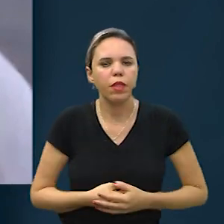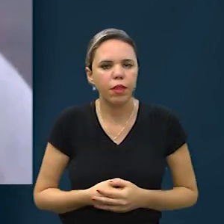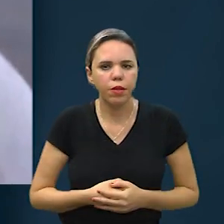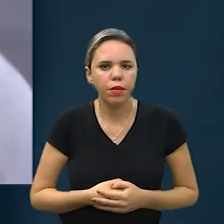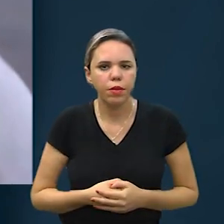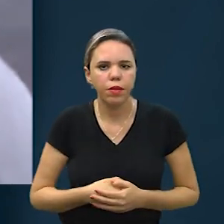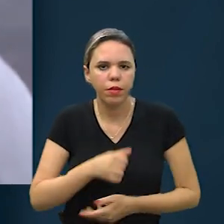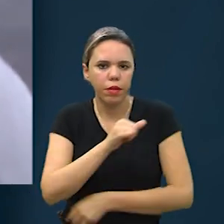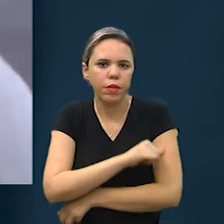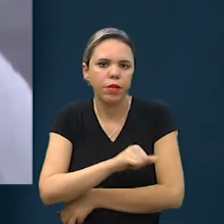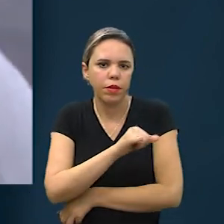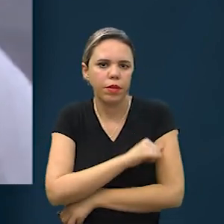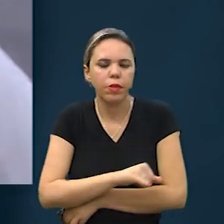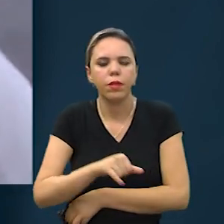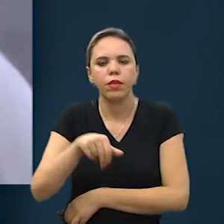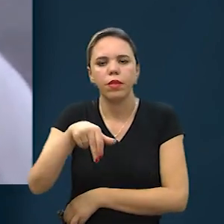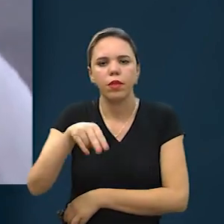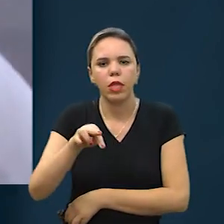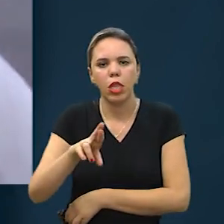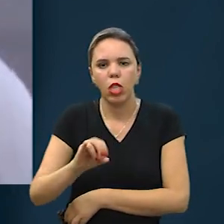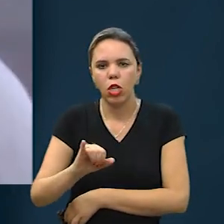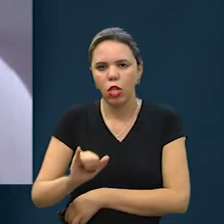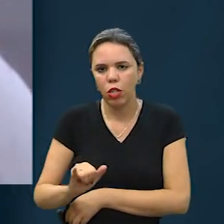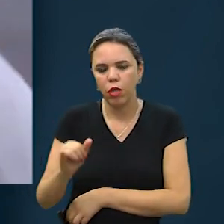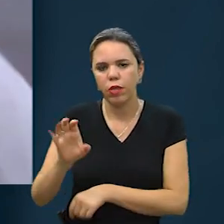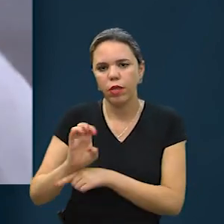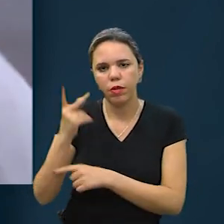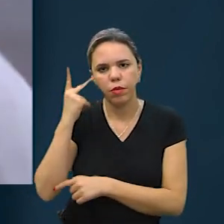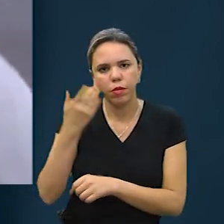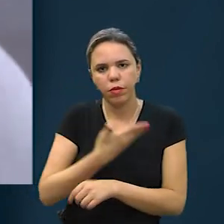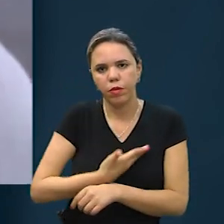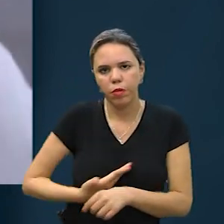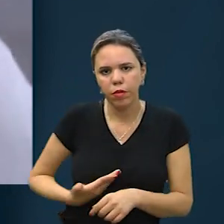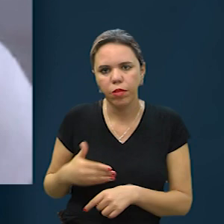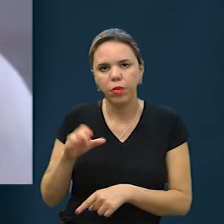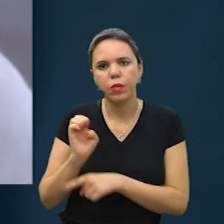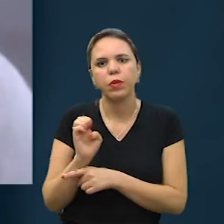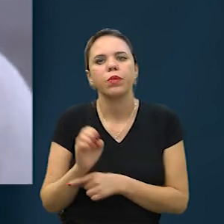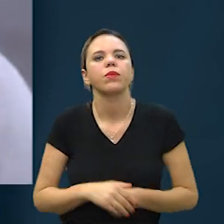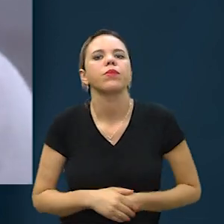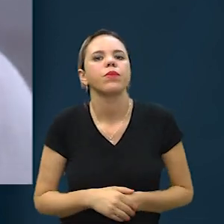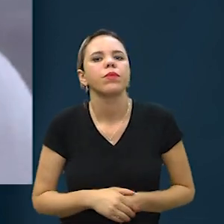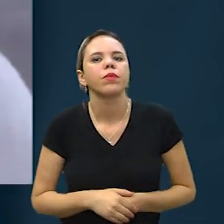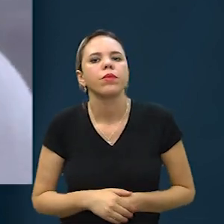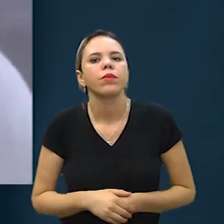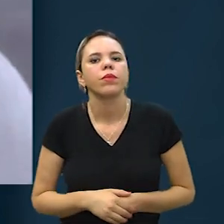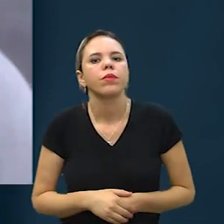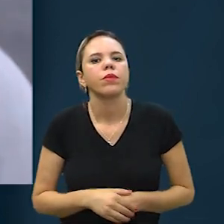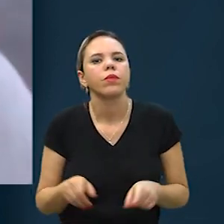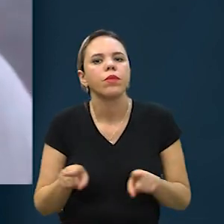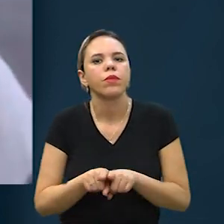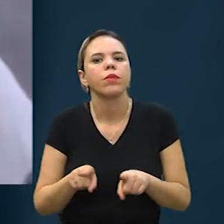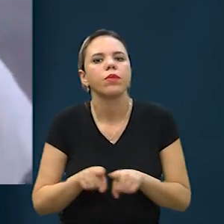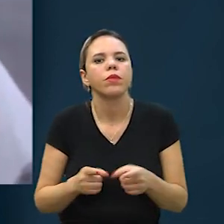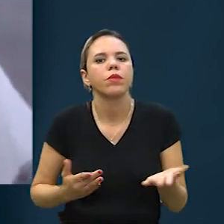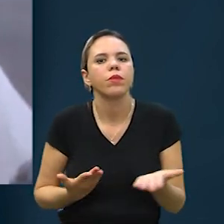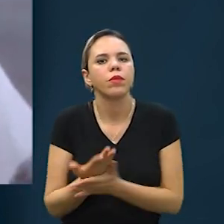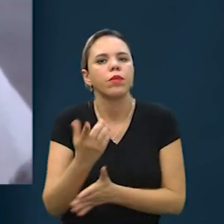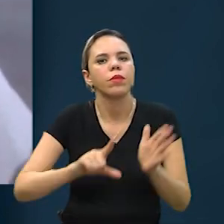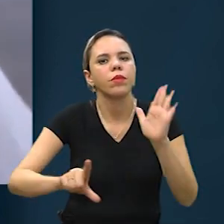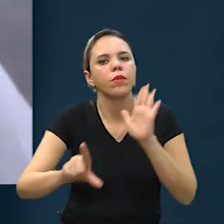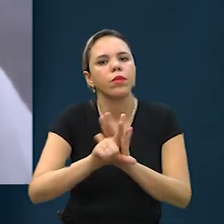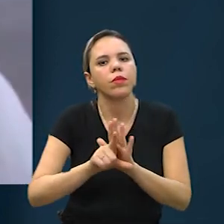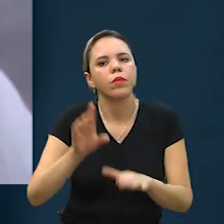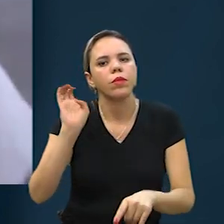do Rio de Janeiro, Niterói, e o estado de São Paulo, através do governo do estado, também aprovou uma